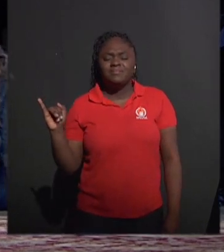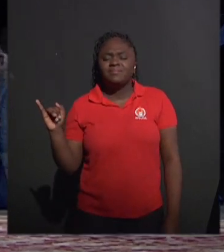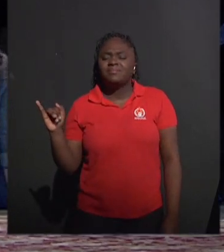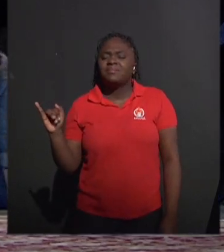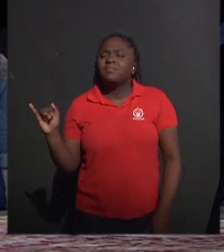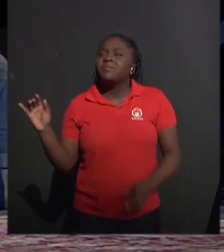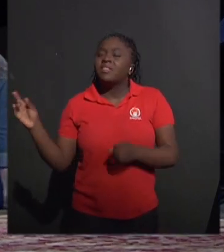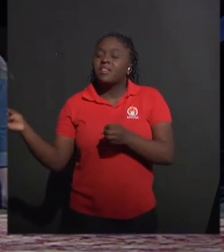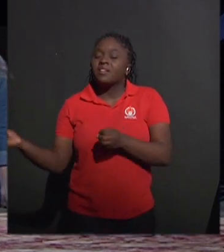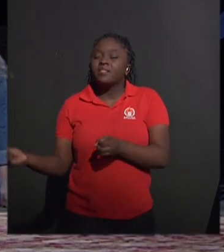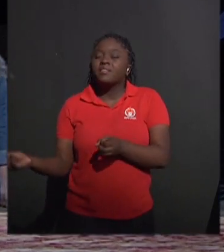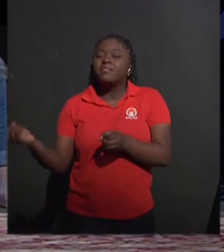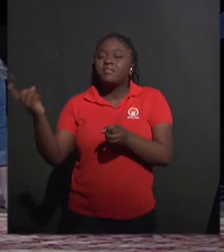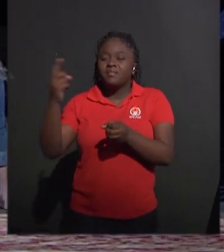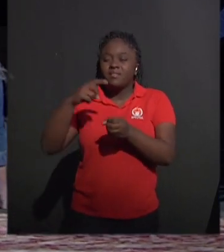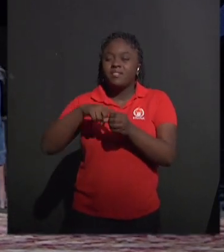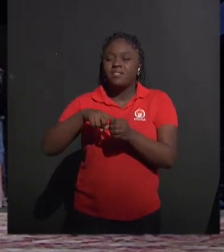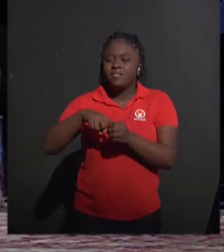Volta, Senhor.